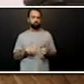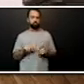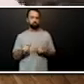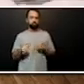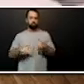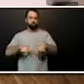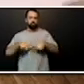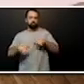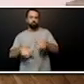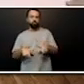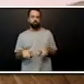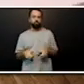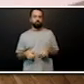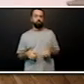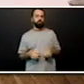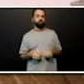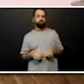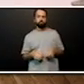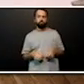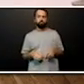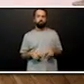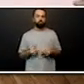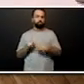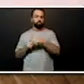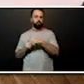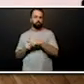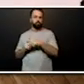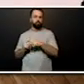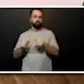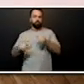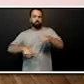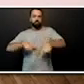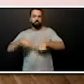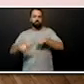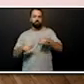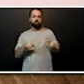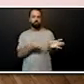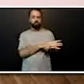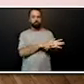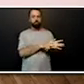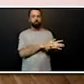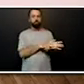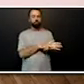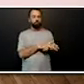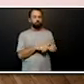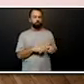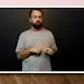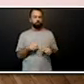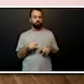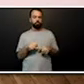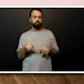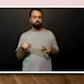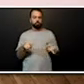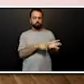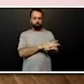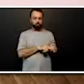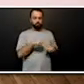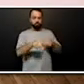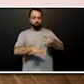invertido. Se ele é positivo, fica negativo. Se ele é